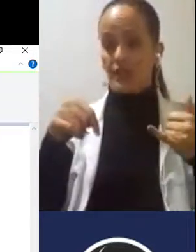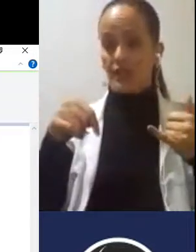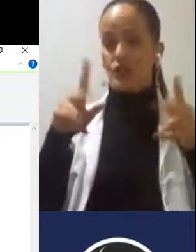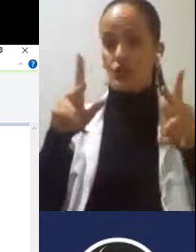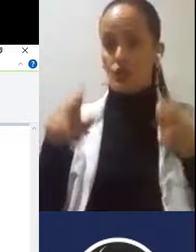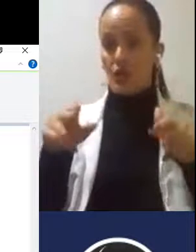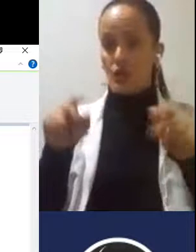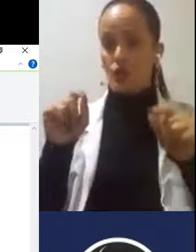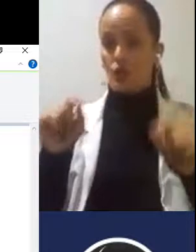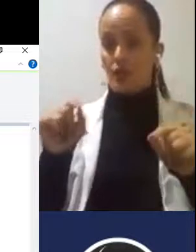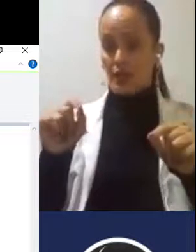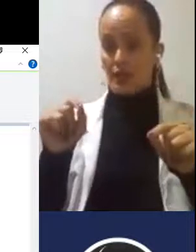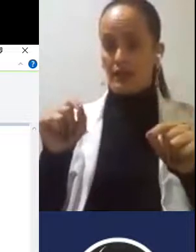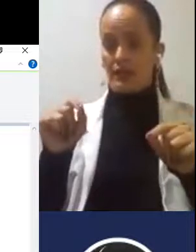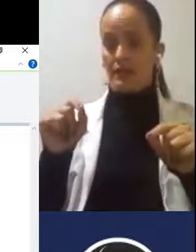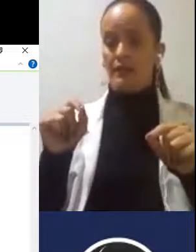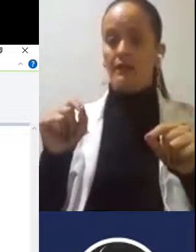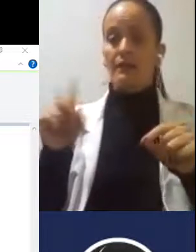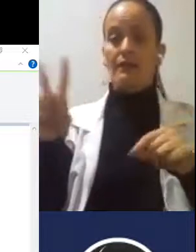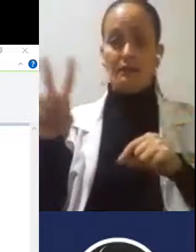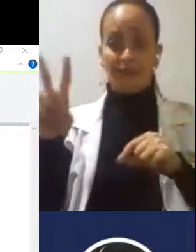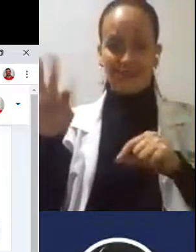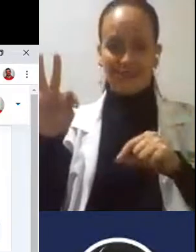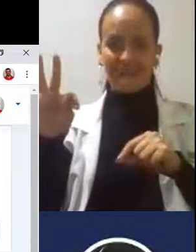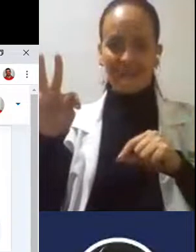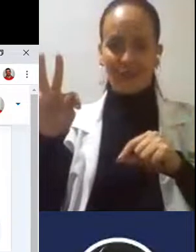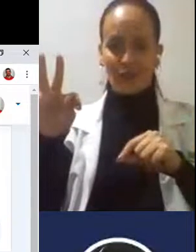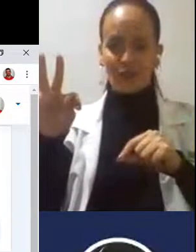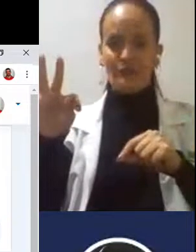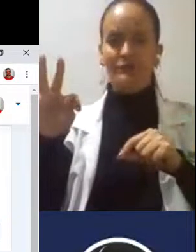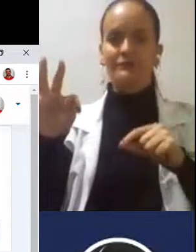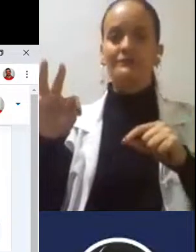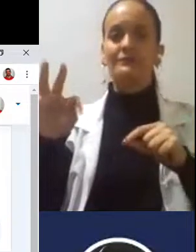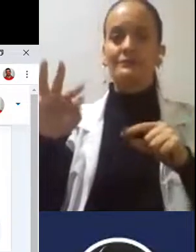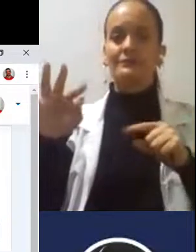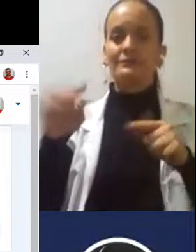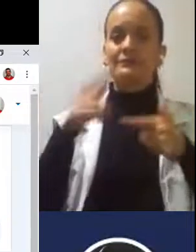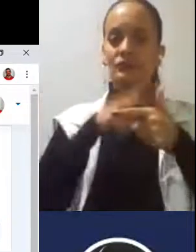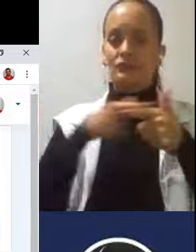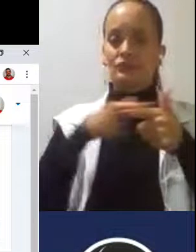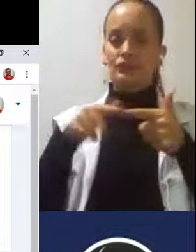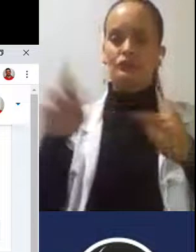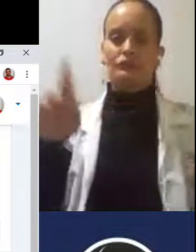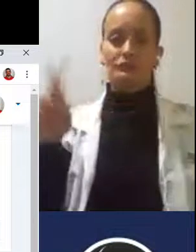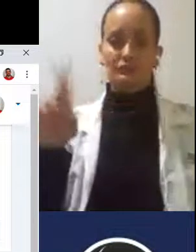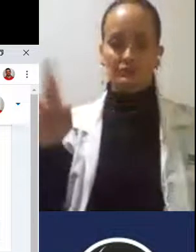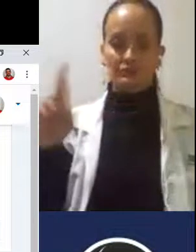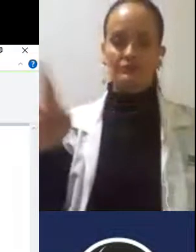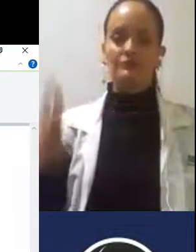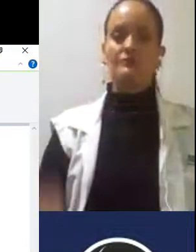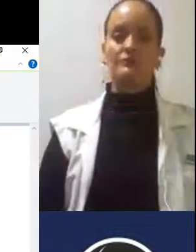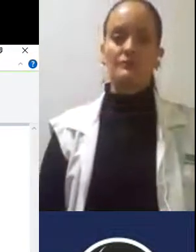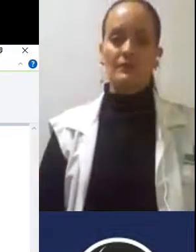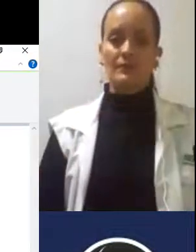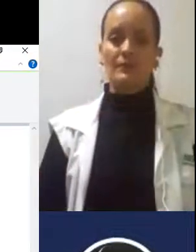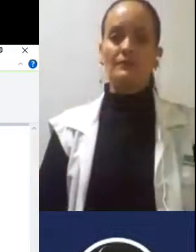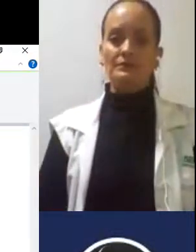dividido pela resistência. É isso mesmo? Vamos voltar lá. Corrente é igual a tensão sobre